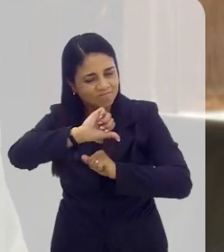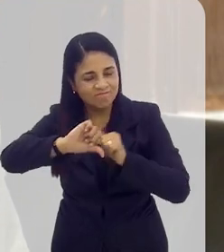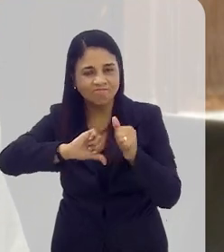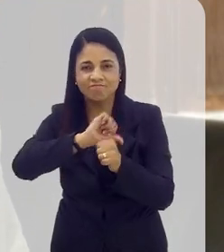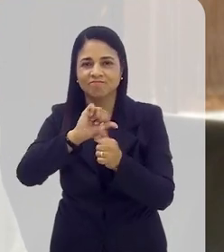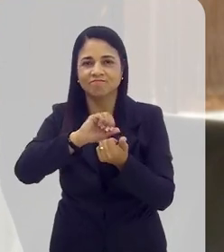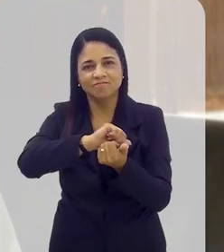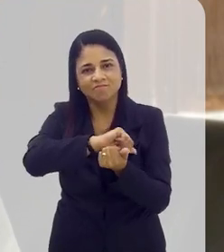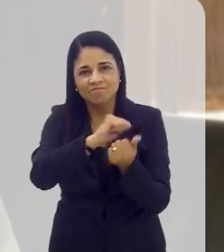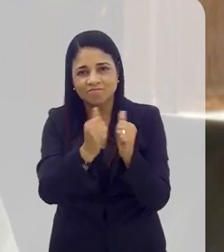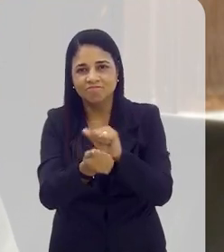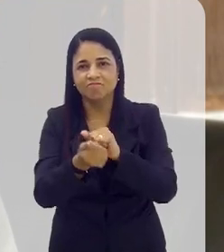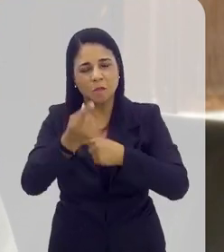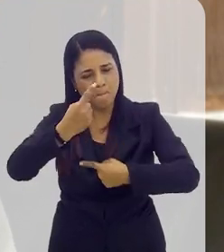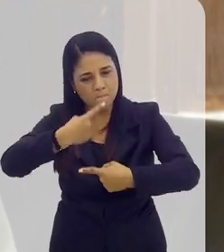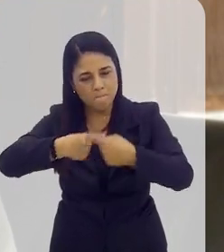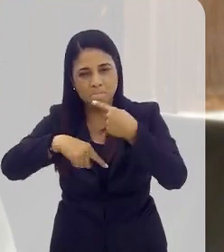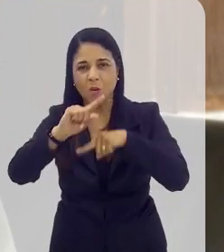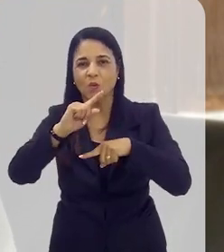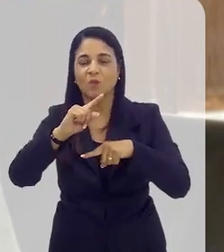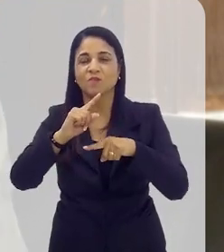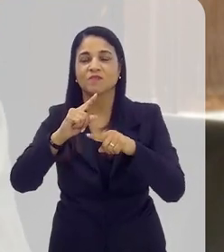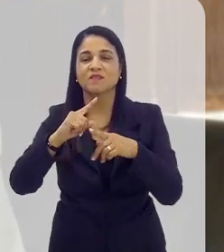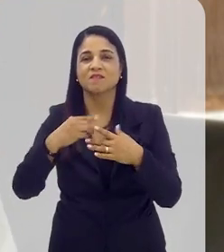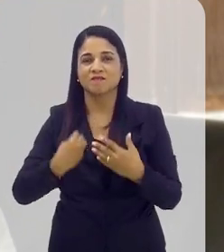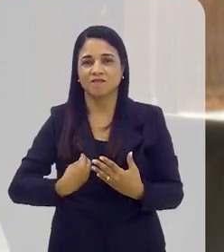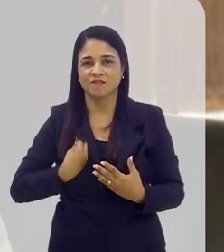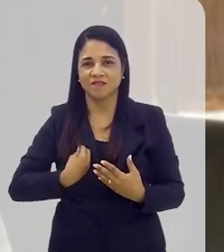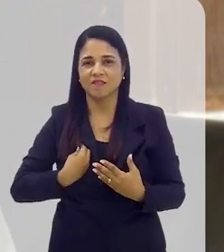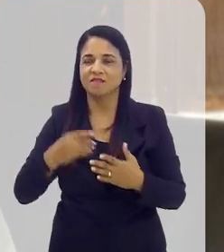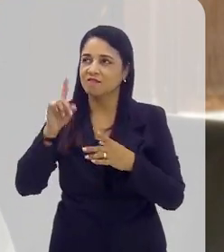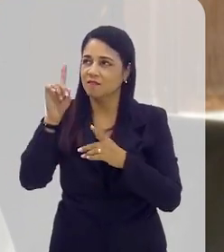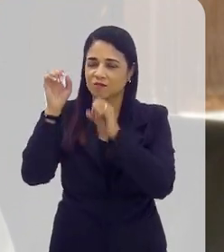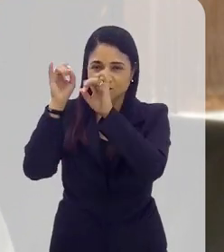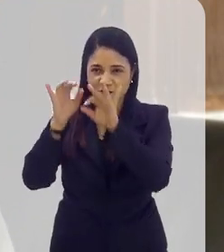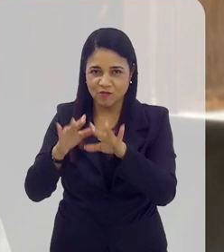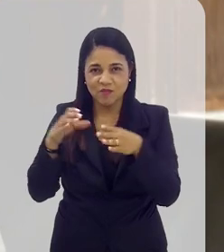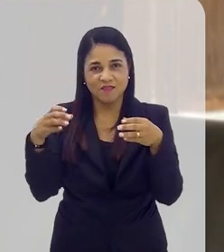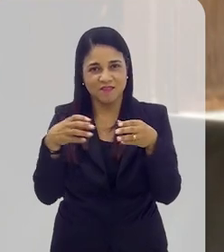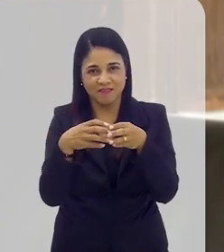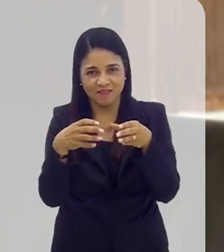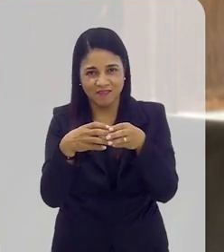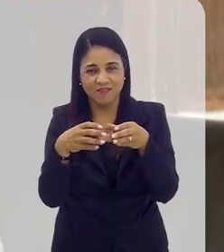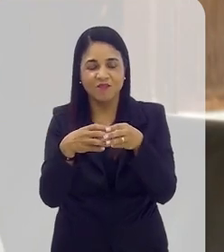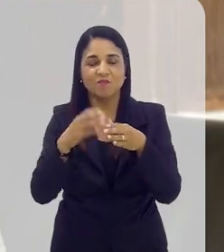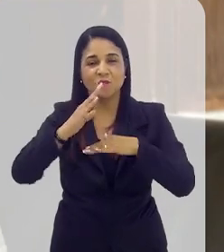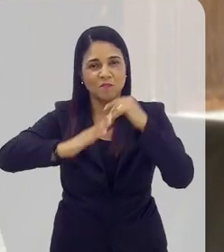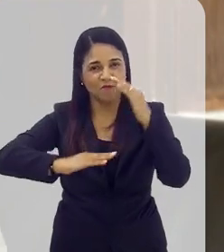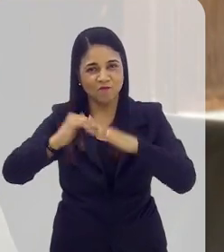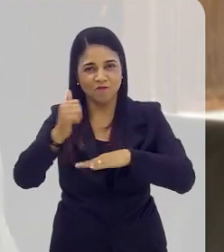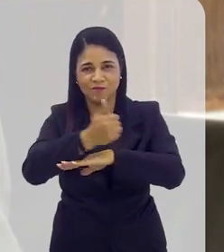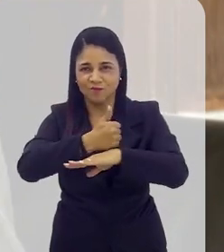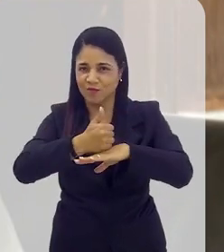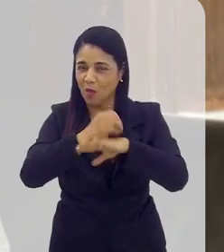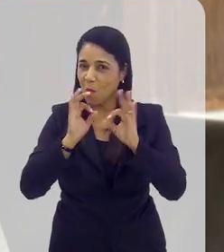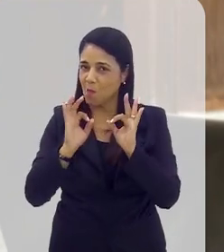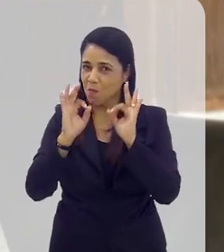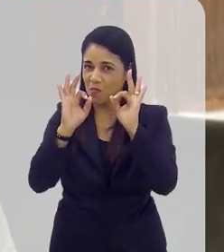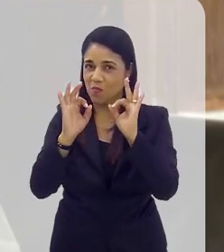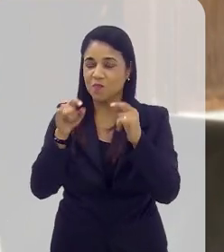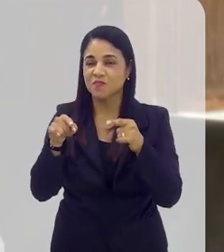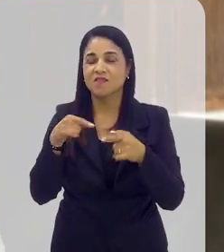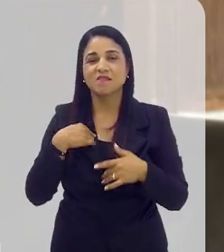que verdade. Entra no interior das pessoas e traz um renovo, traz transformação. Então, eu espero que a cada dia você seja